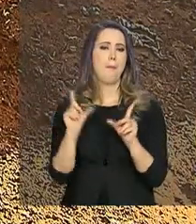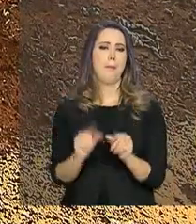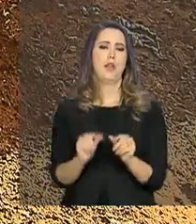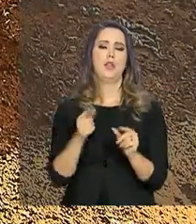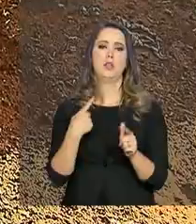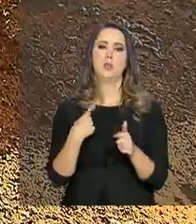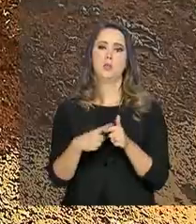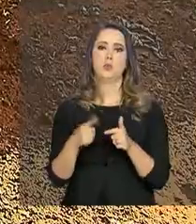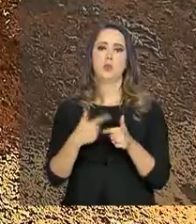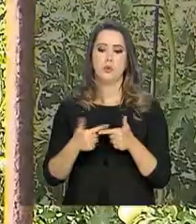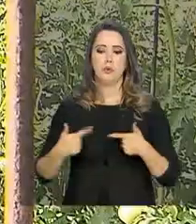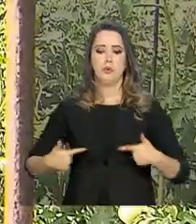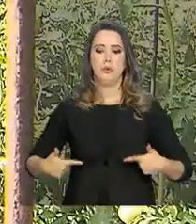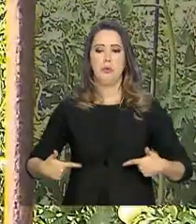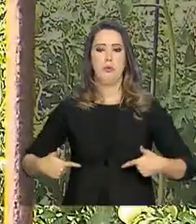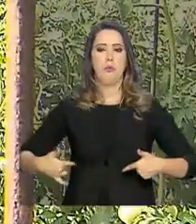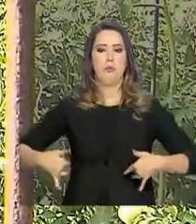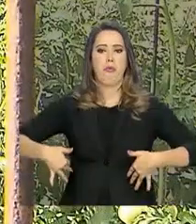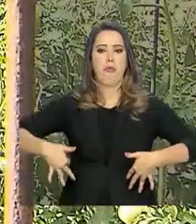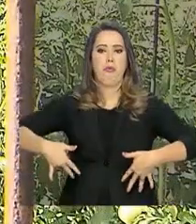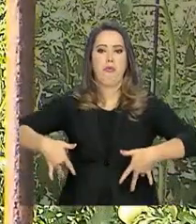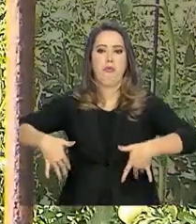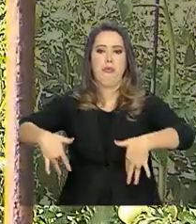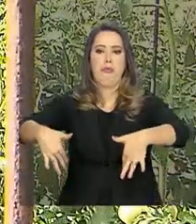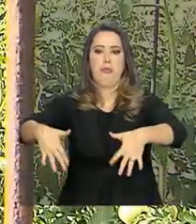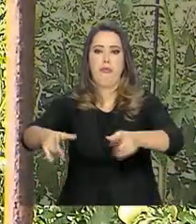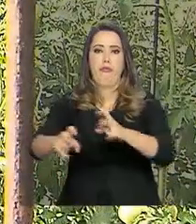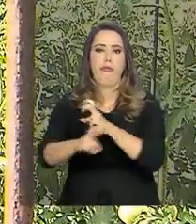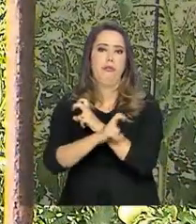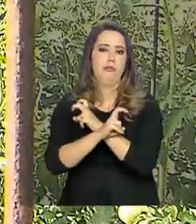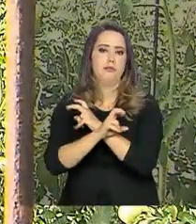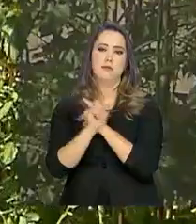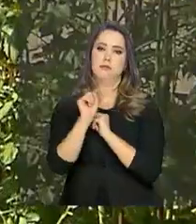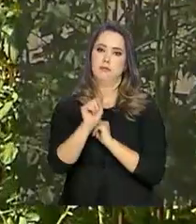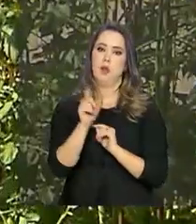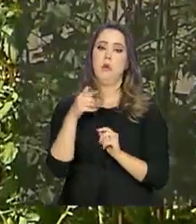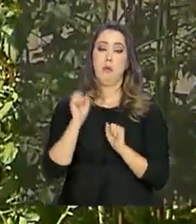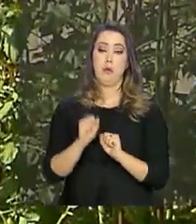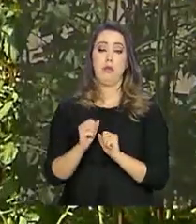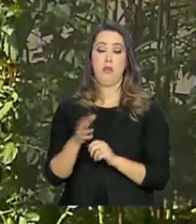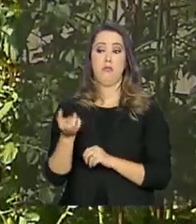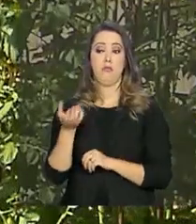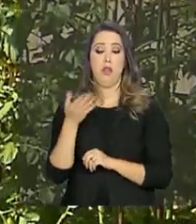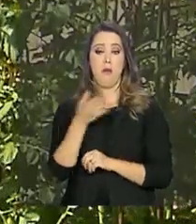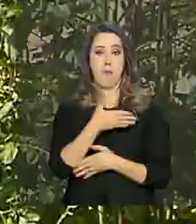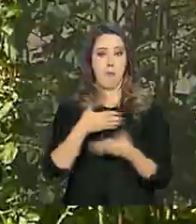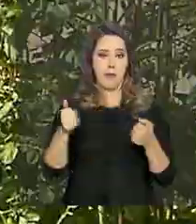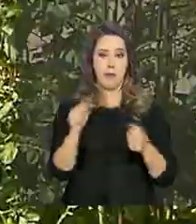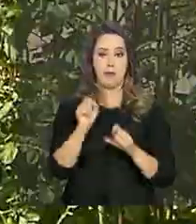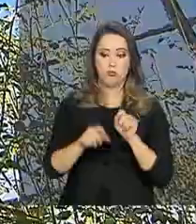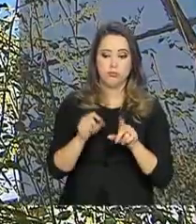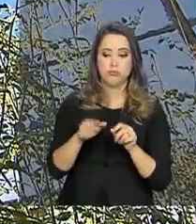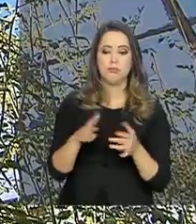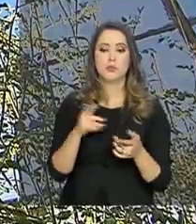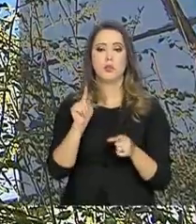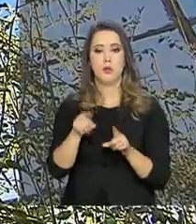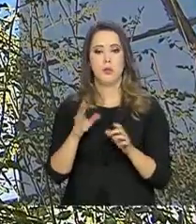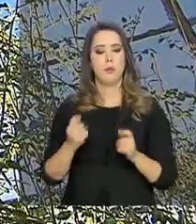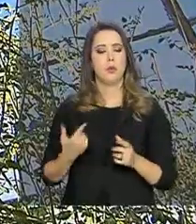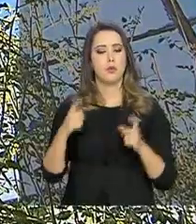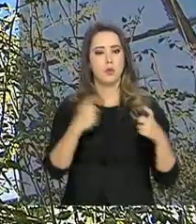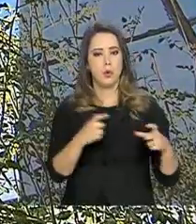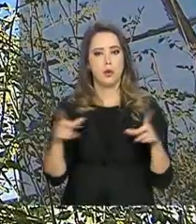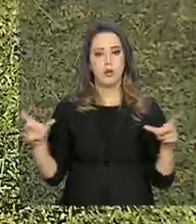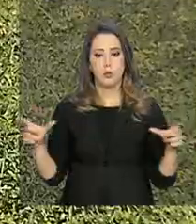agrotóxicos na produção pois é mais resistente a pragas comuns além disso ele pode ser produzido em maior escala em um